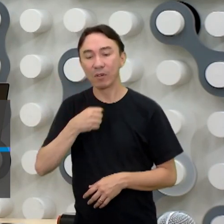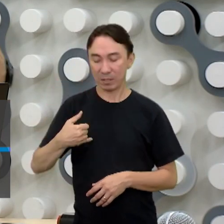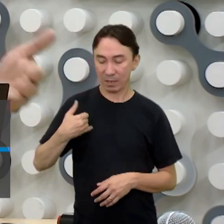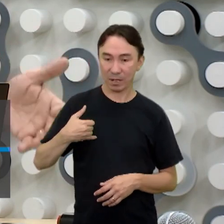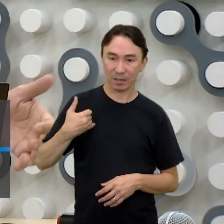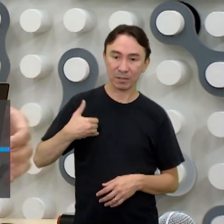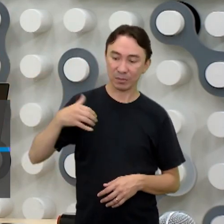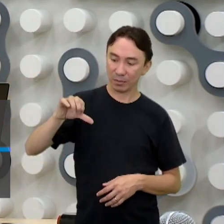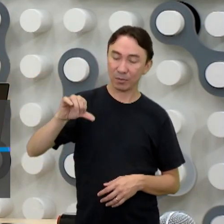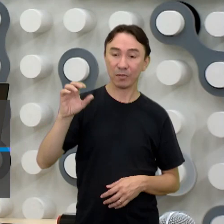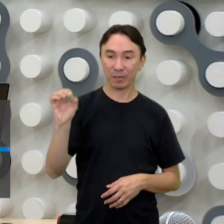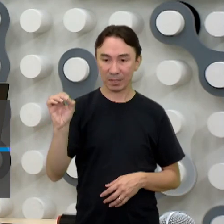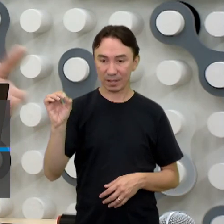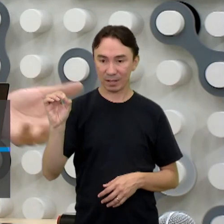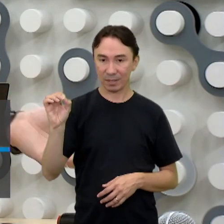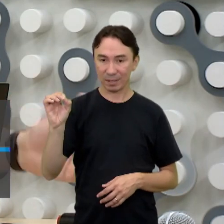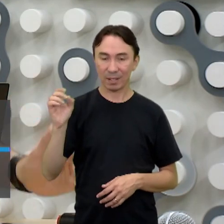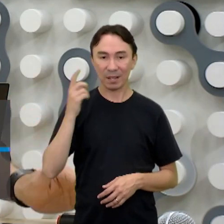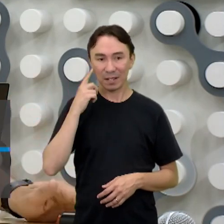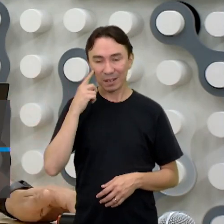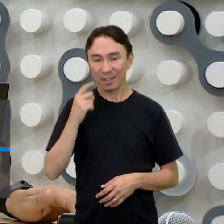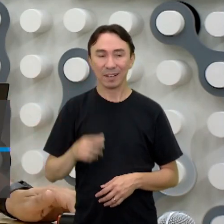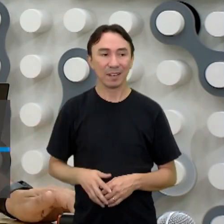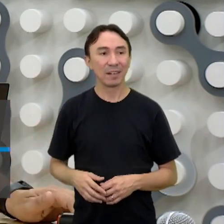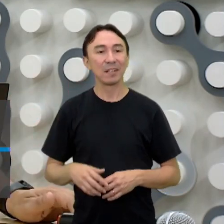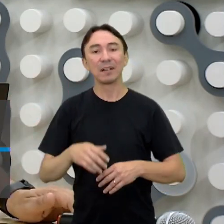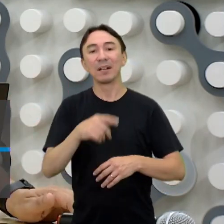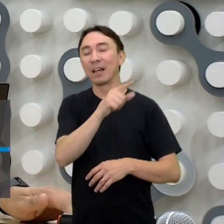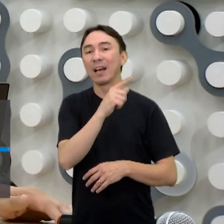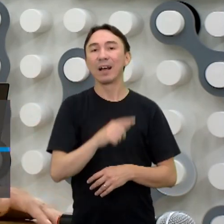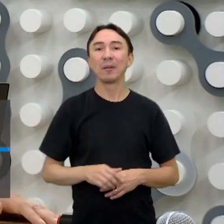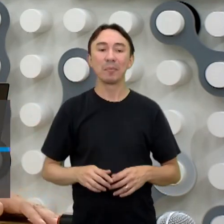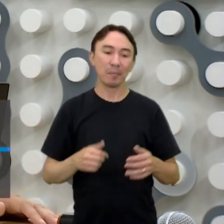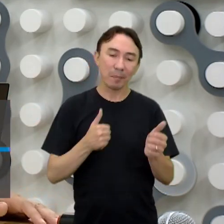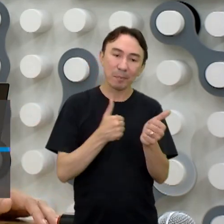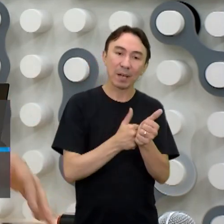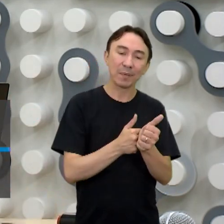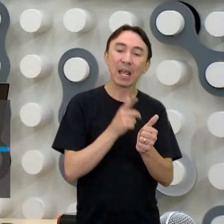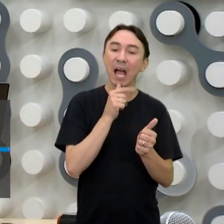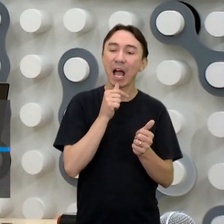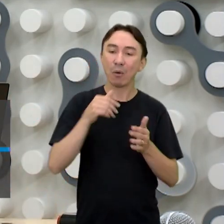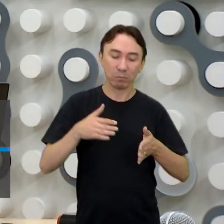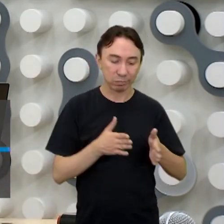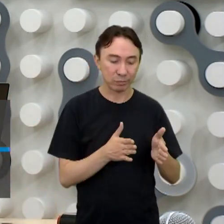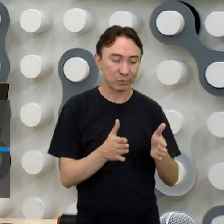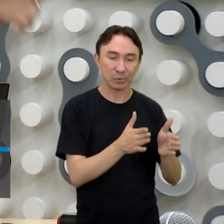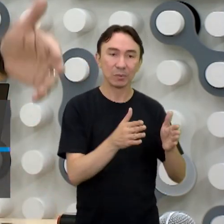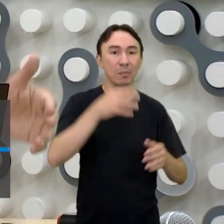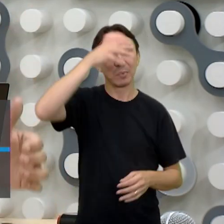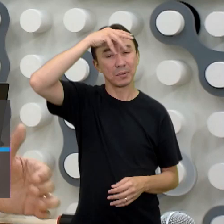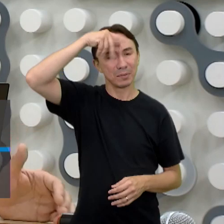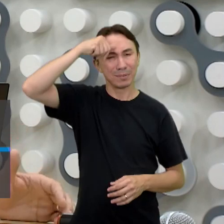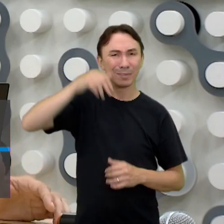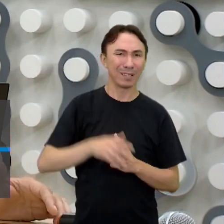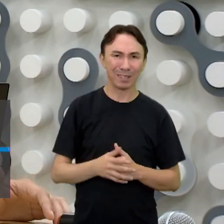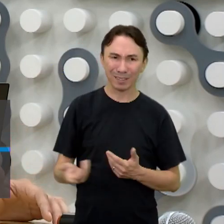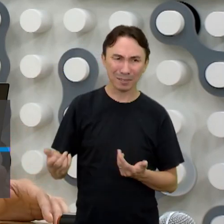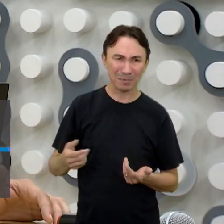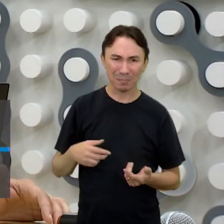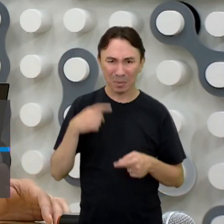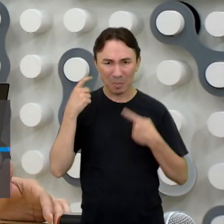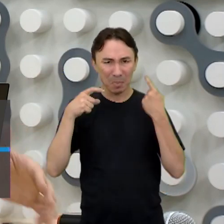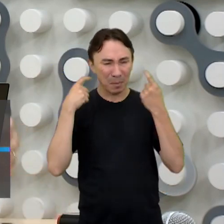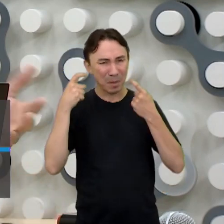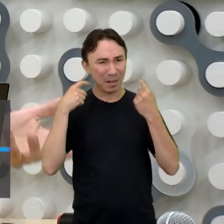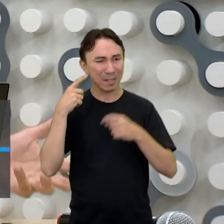do Rio Amazonas, ela vai estar interessada se o Banco do Brasil incorporou outro banco. Não, ela está interessada se vai